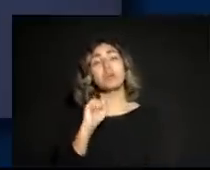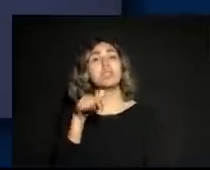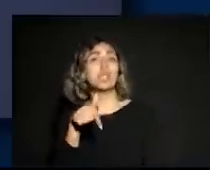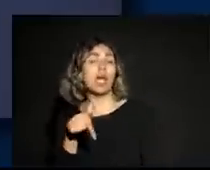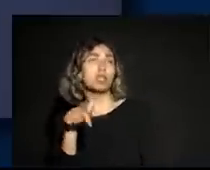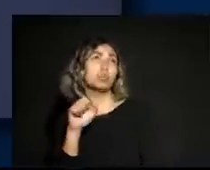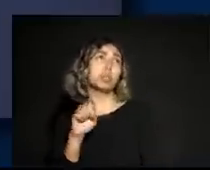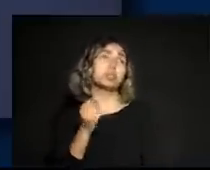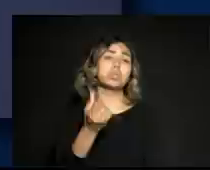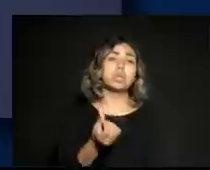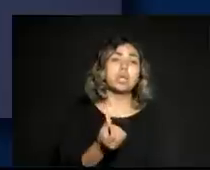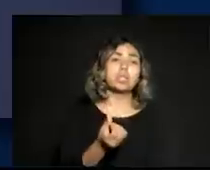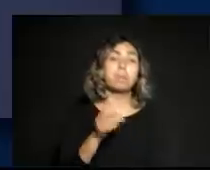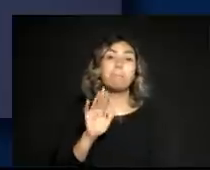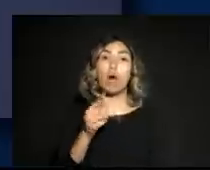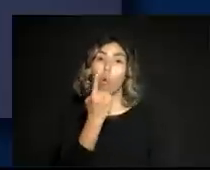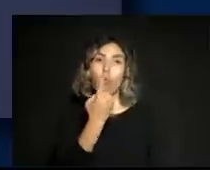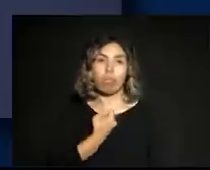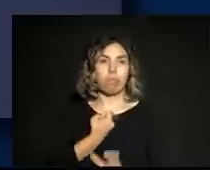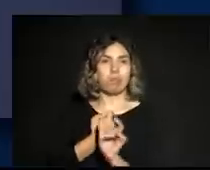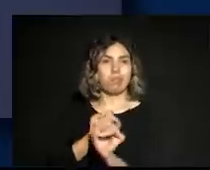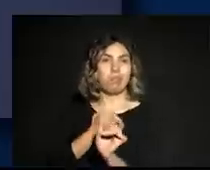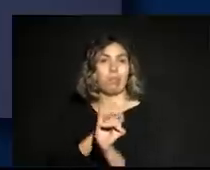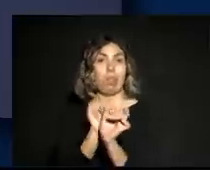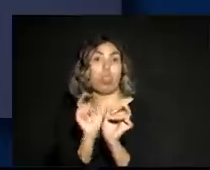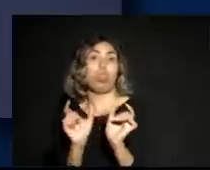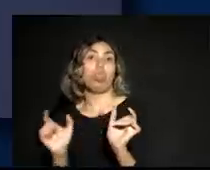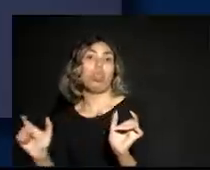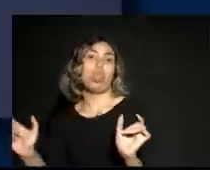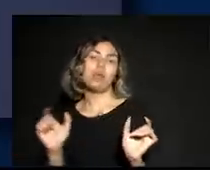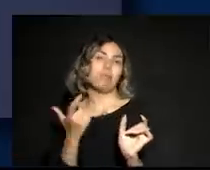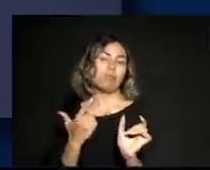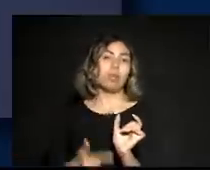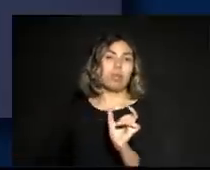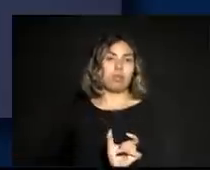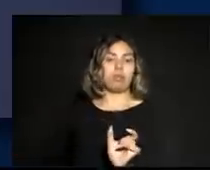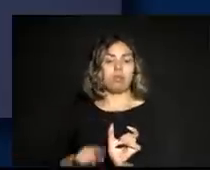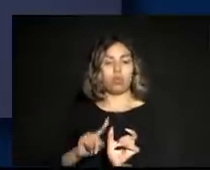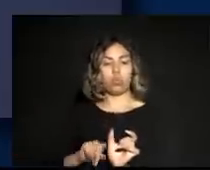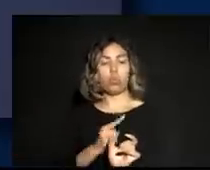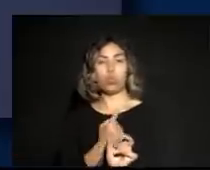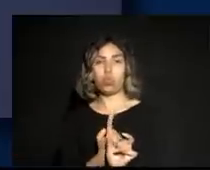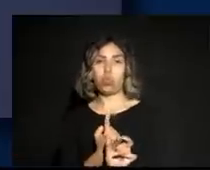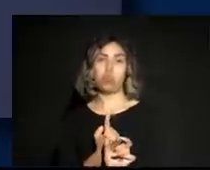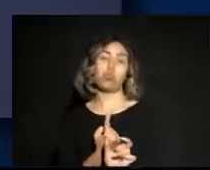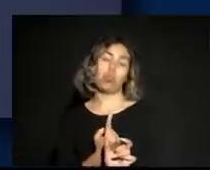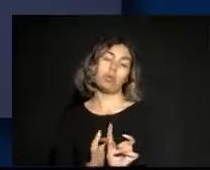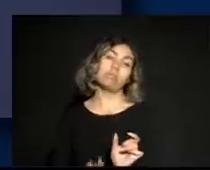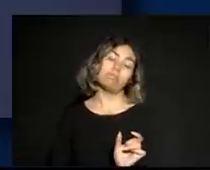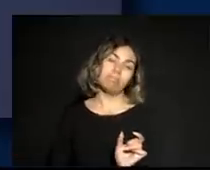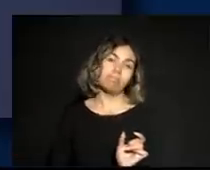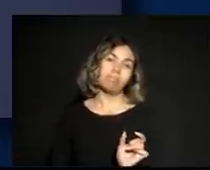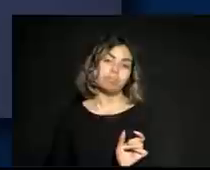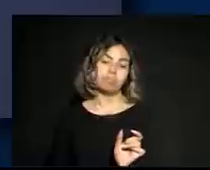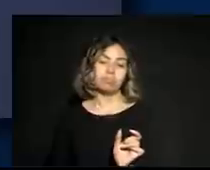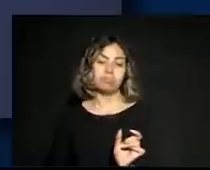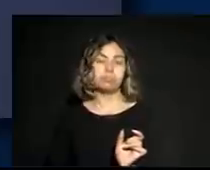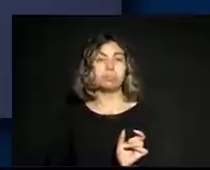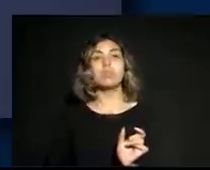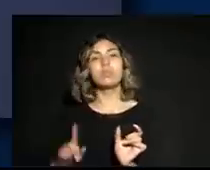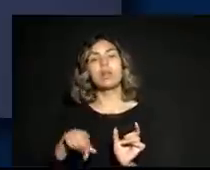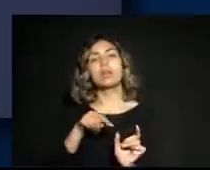ser certo pode ser seis não sabemos direito com e ninguém sabe mas ele é um juro de equilíbrio de de um disto é